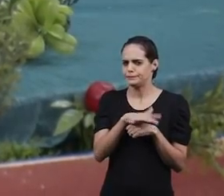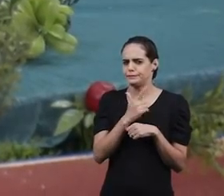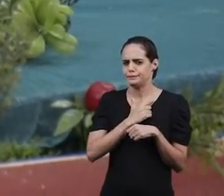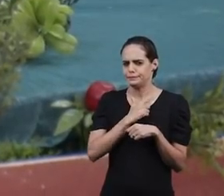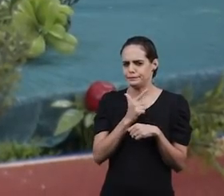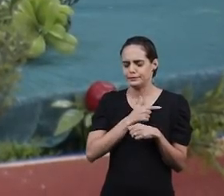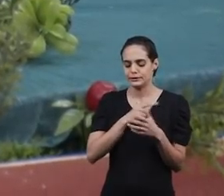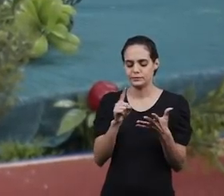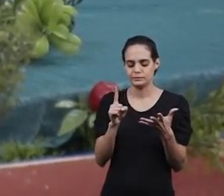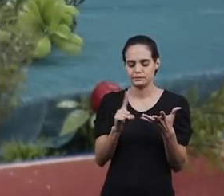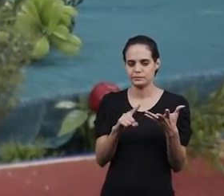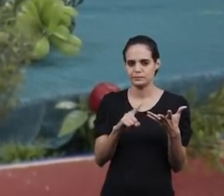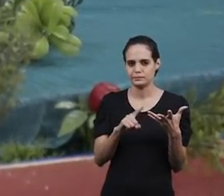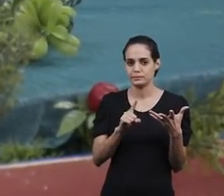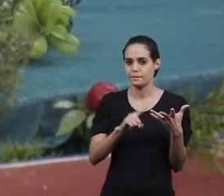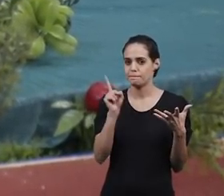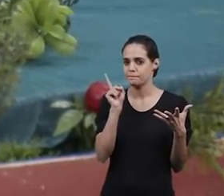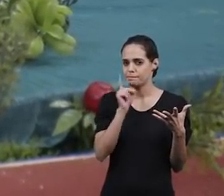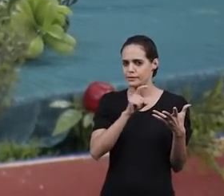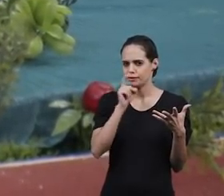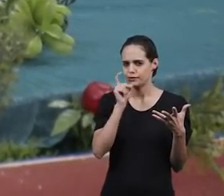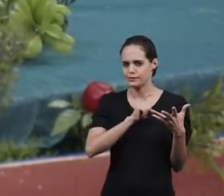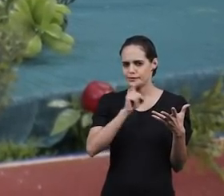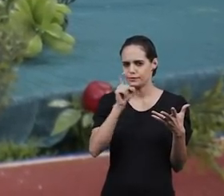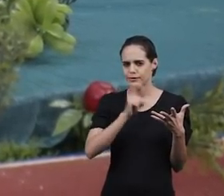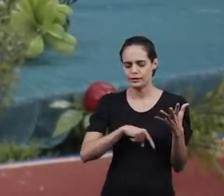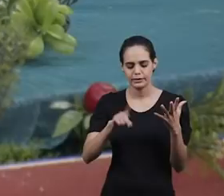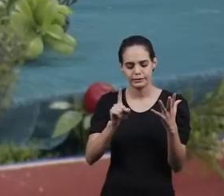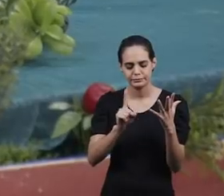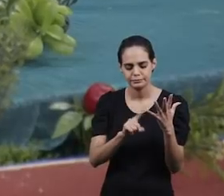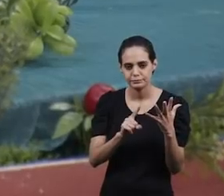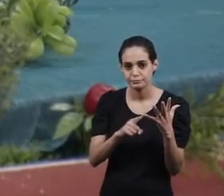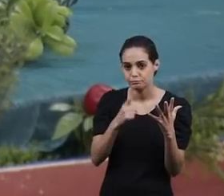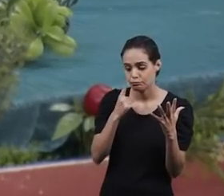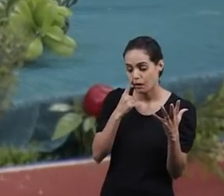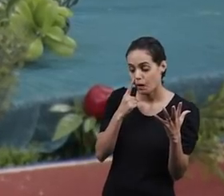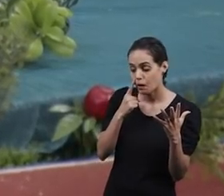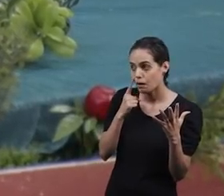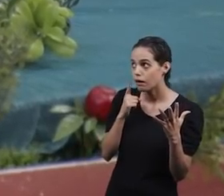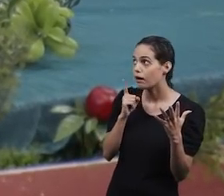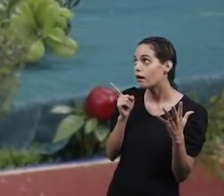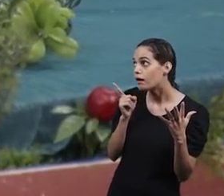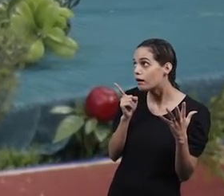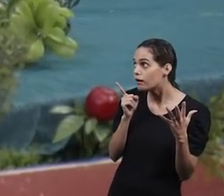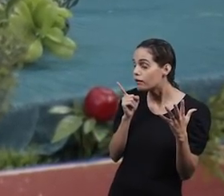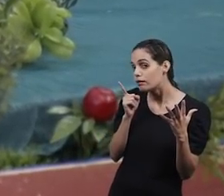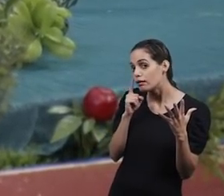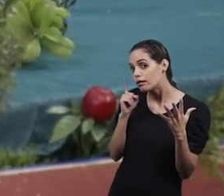feia, aparece, olha só, a mentira, aparece, olha só,